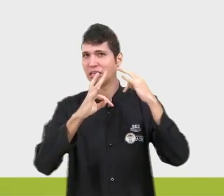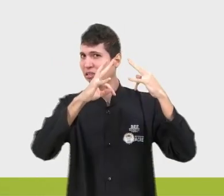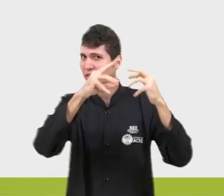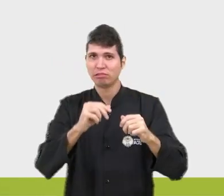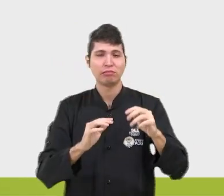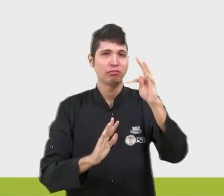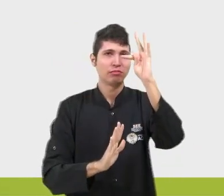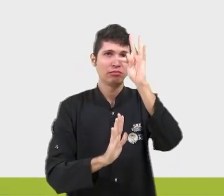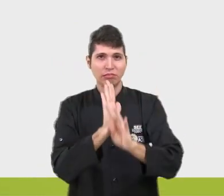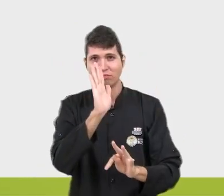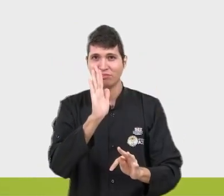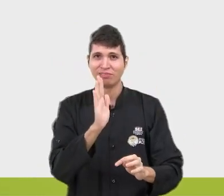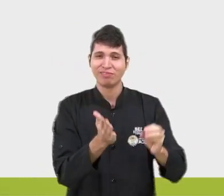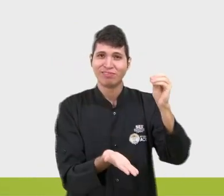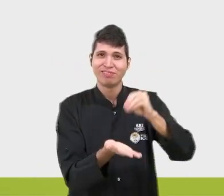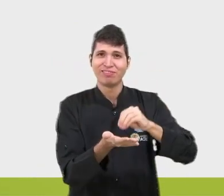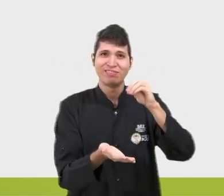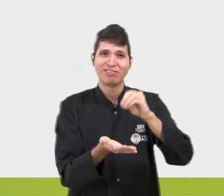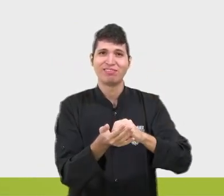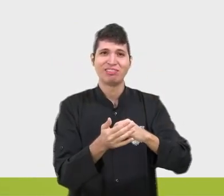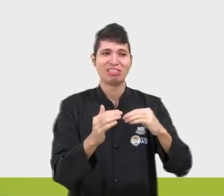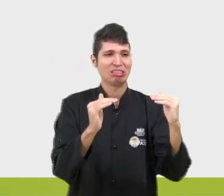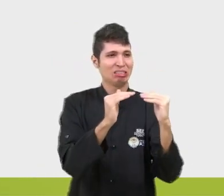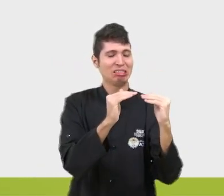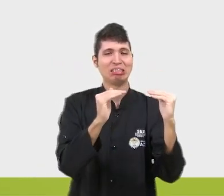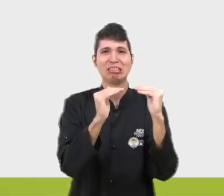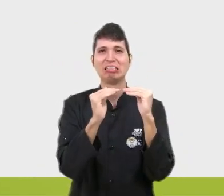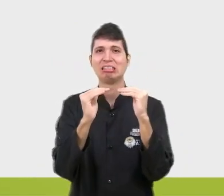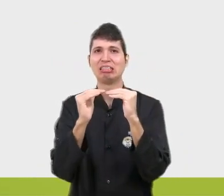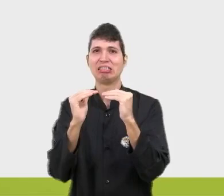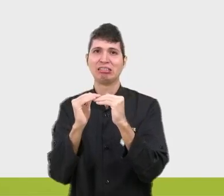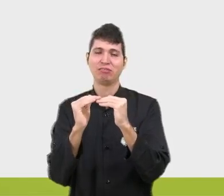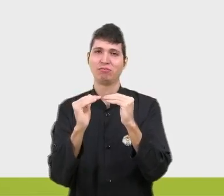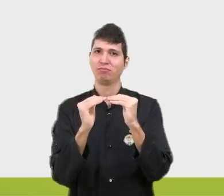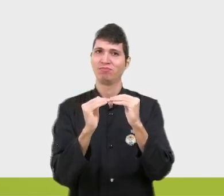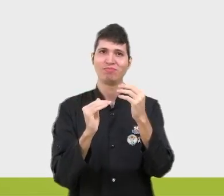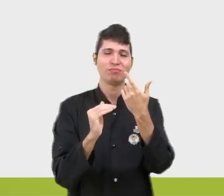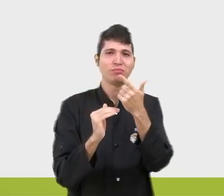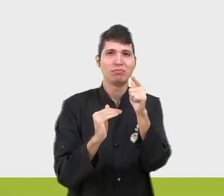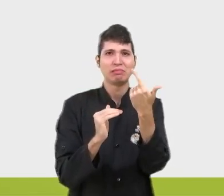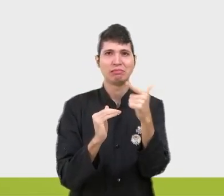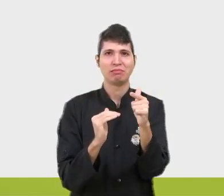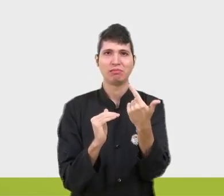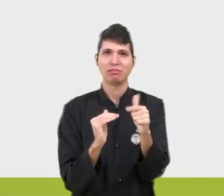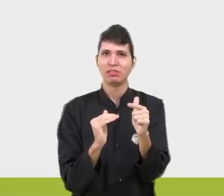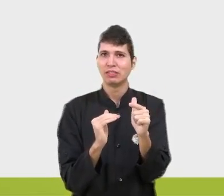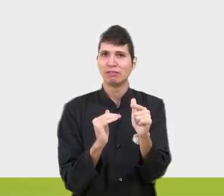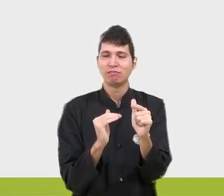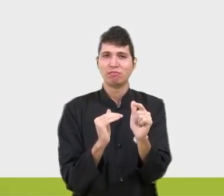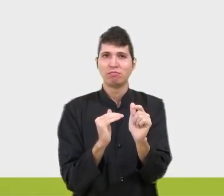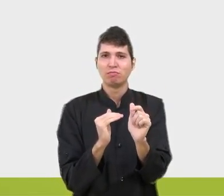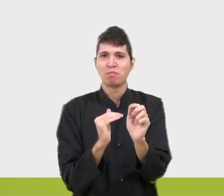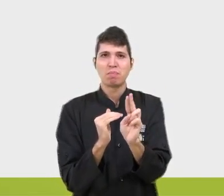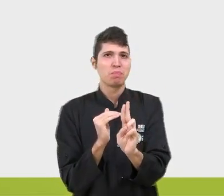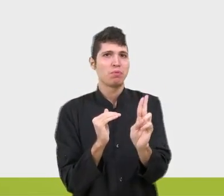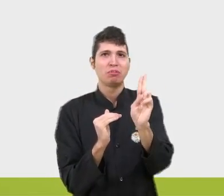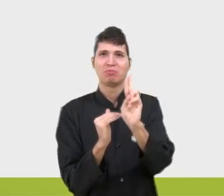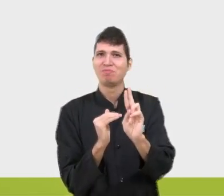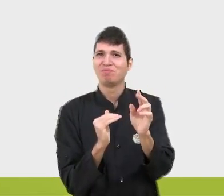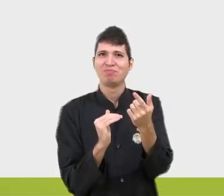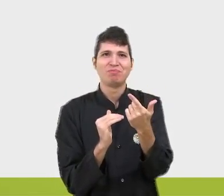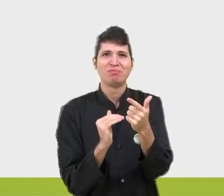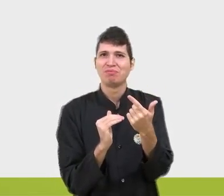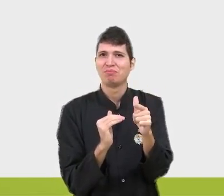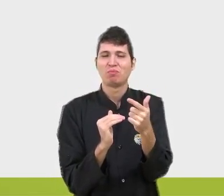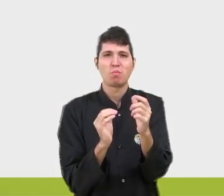que demonstra a ausência de articulação, ou seja, um texto que não tem articulação nenhuma, não utiliza nenhum